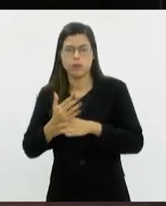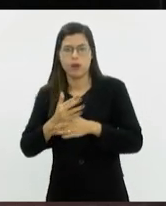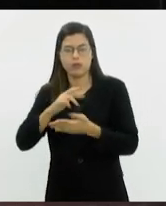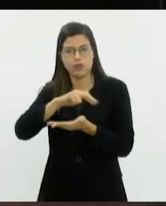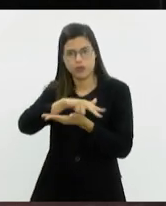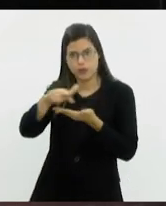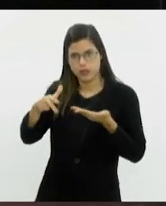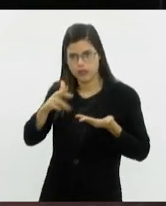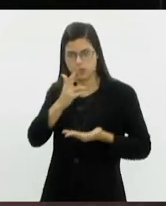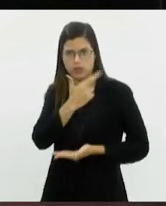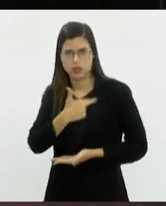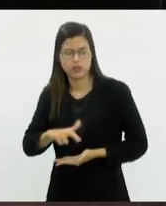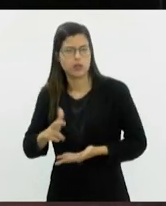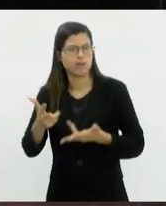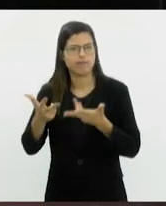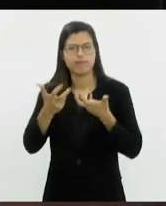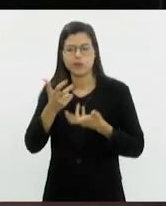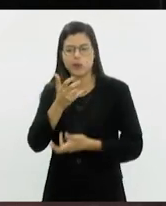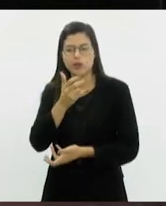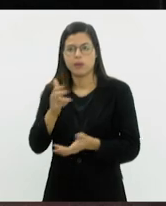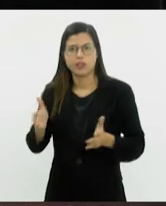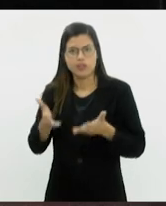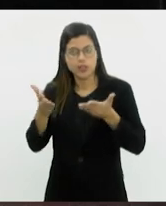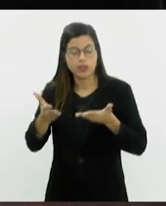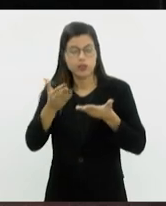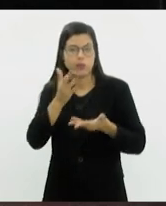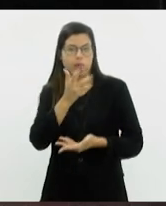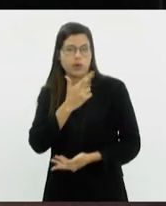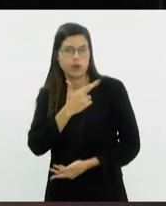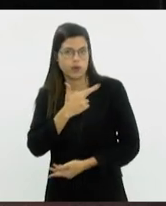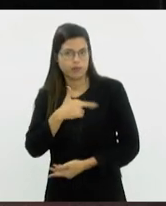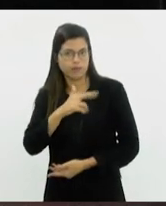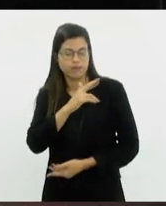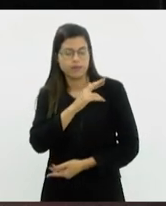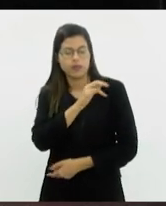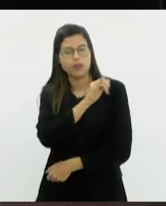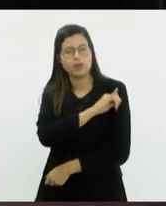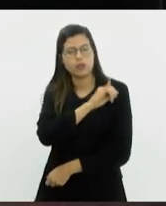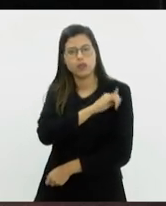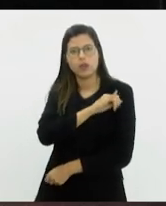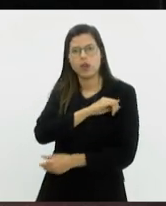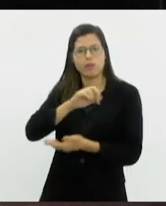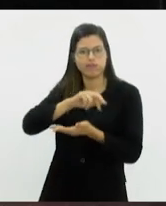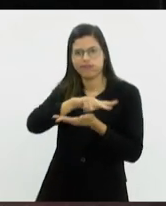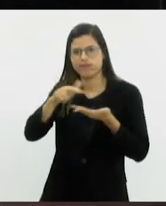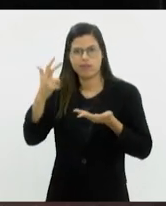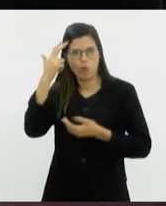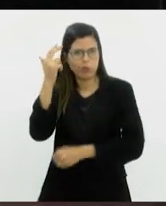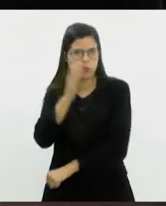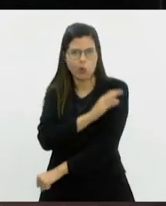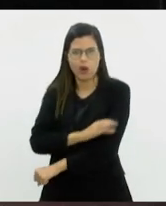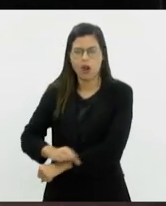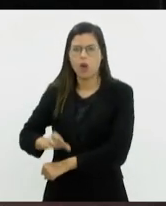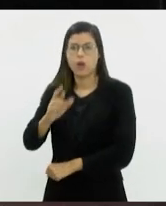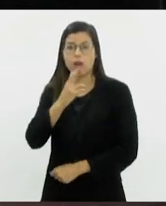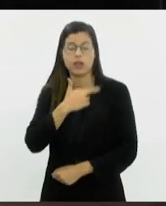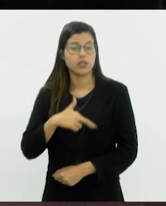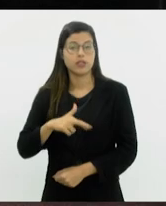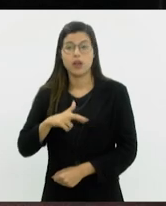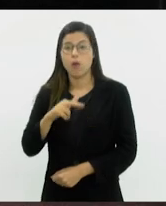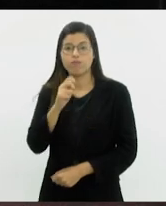o Rio de Janeiro, com toda essa história cultural, com toda essa diversidade religiosa, não tinha